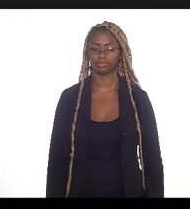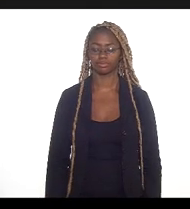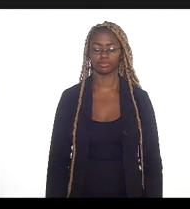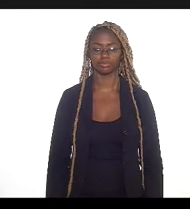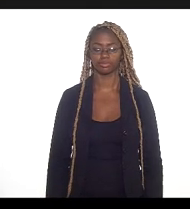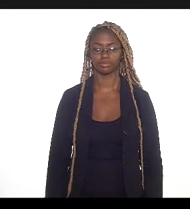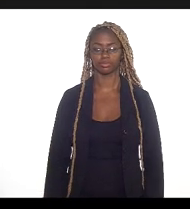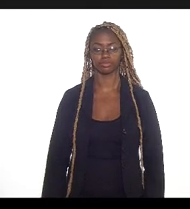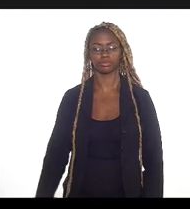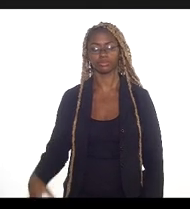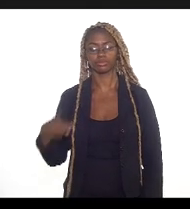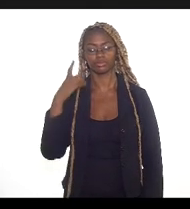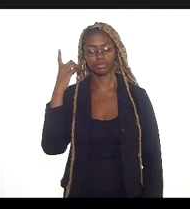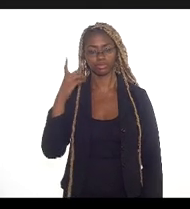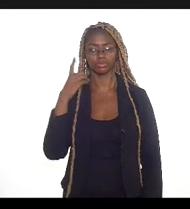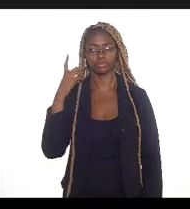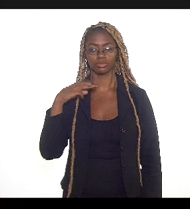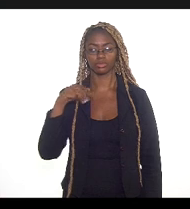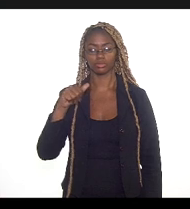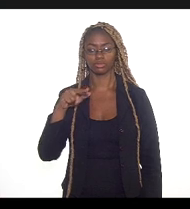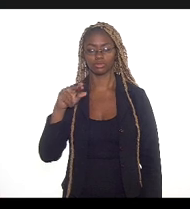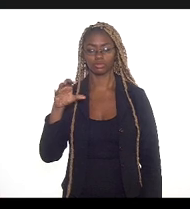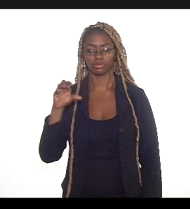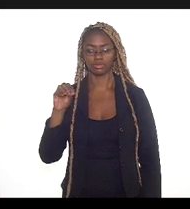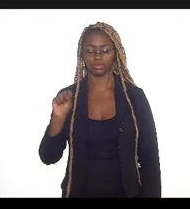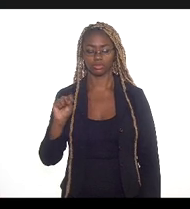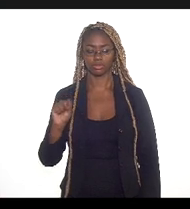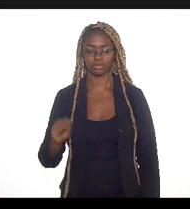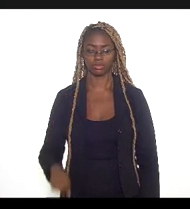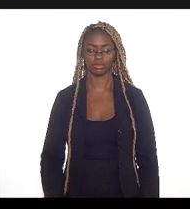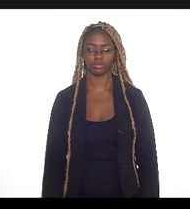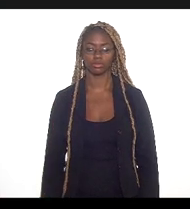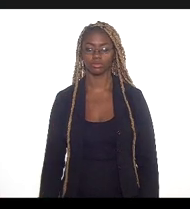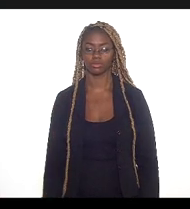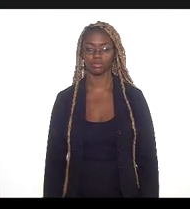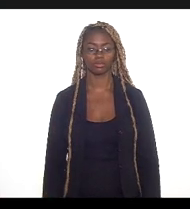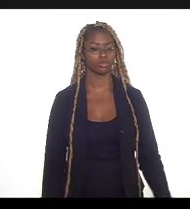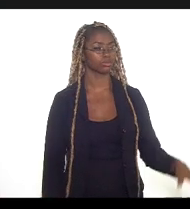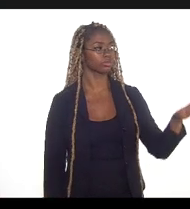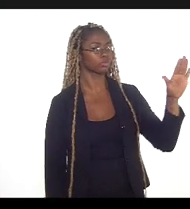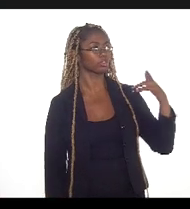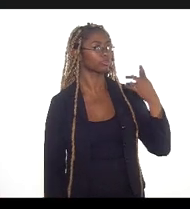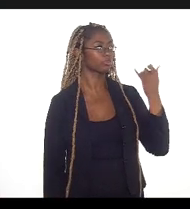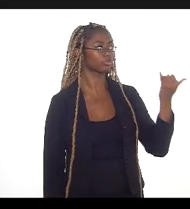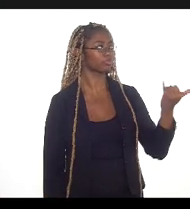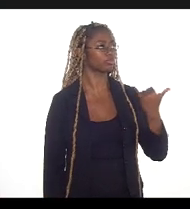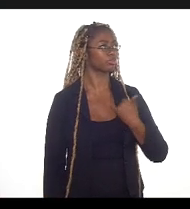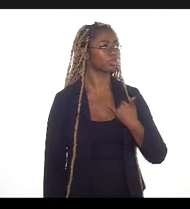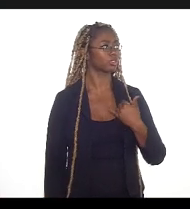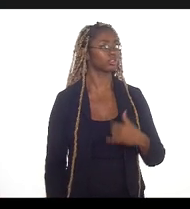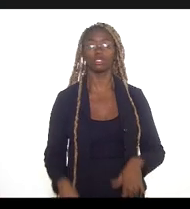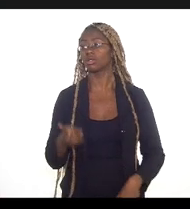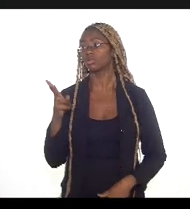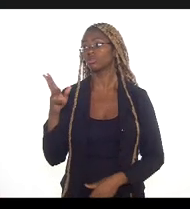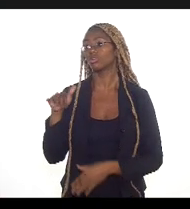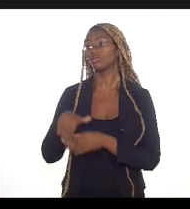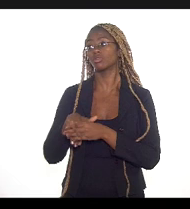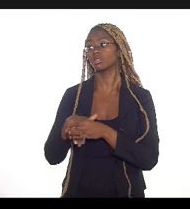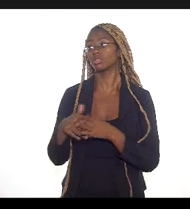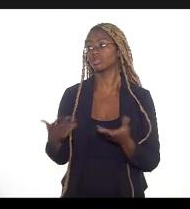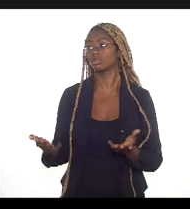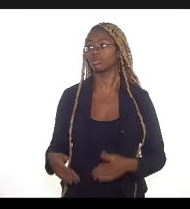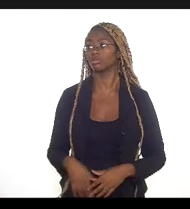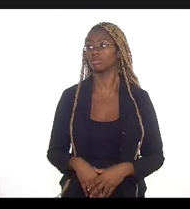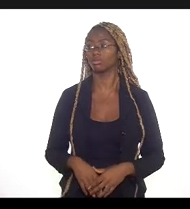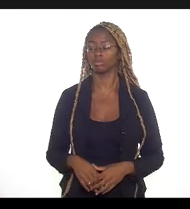Deputado Marcos Abraão. Senhor presidente, foi citado, hein? Foi citado. Nós estamos em processo de votação, Márcio. Tudo